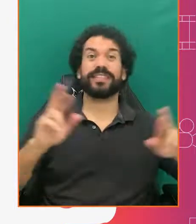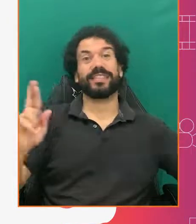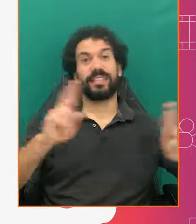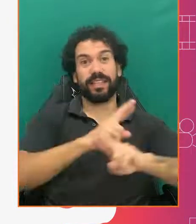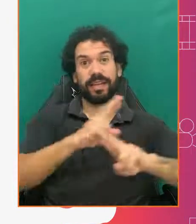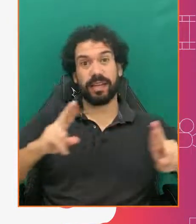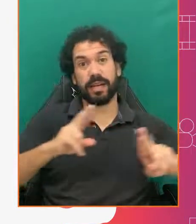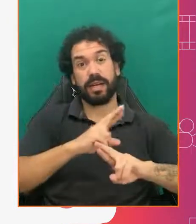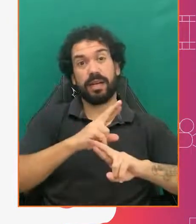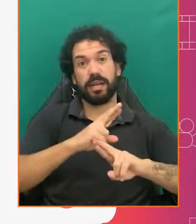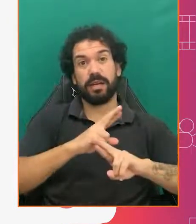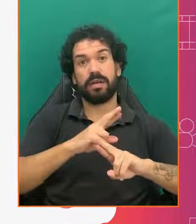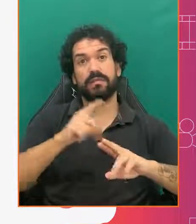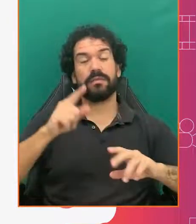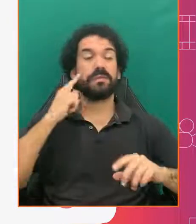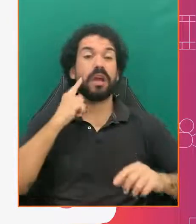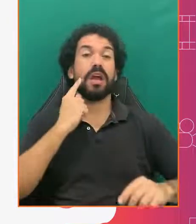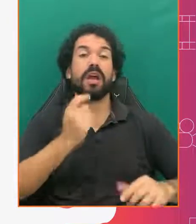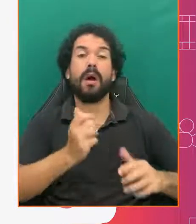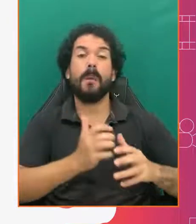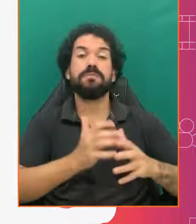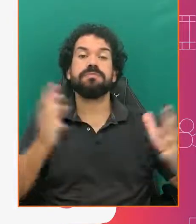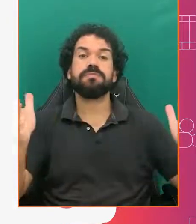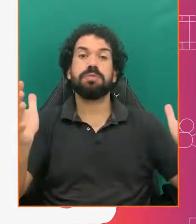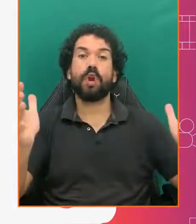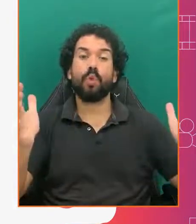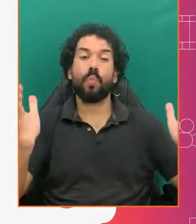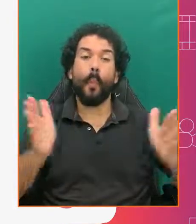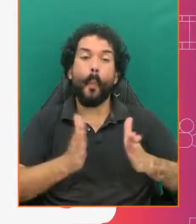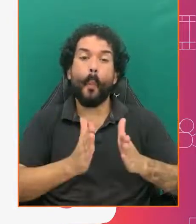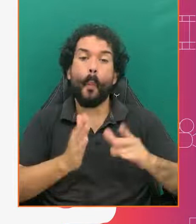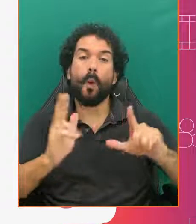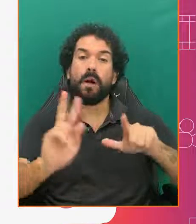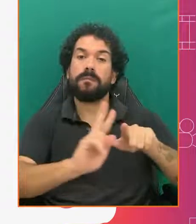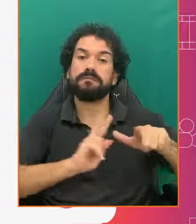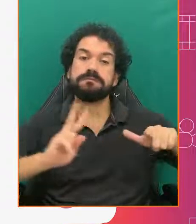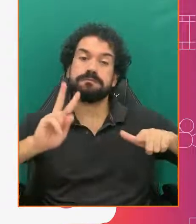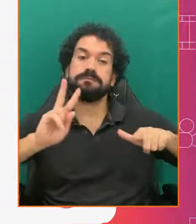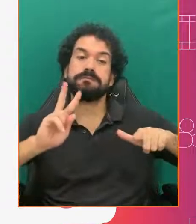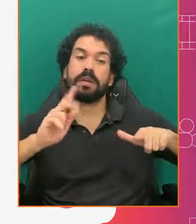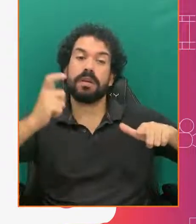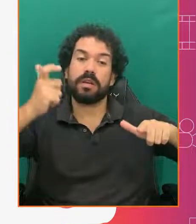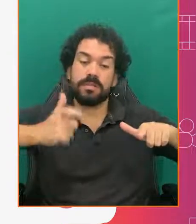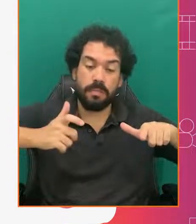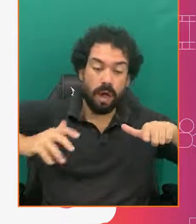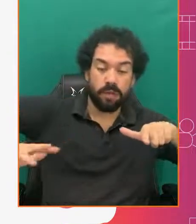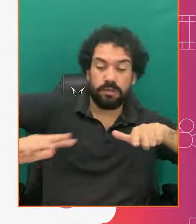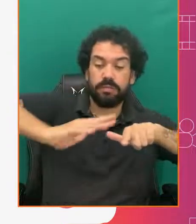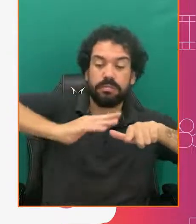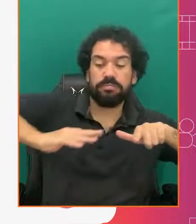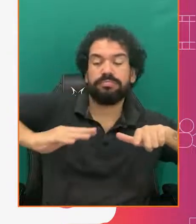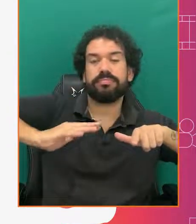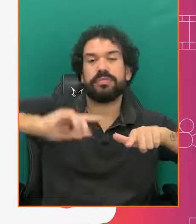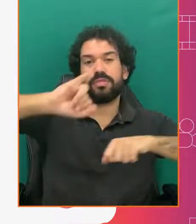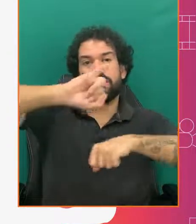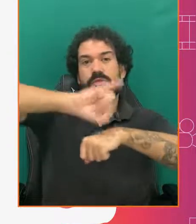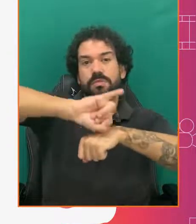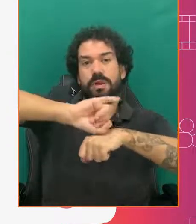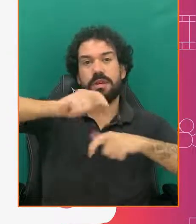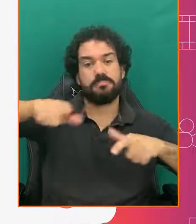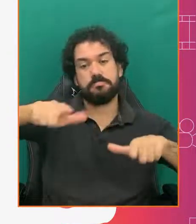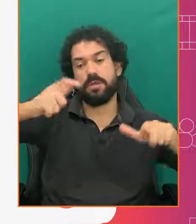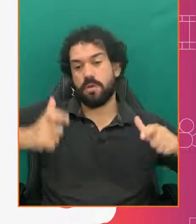Então, tem essa relação com o tamanho, o volume, o espaço que o